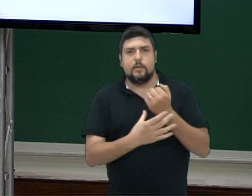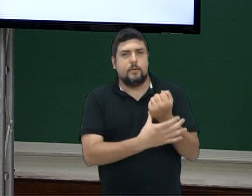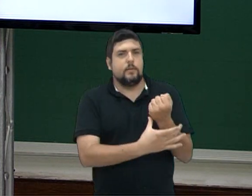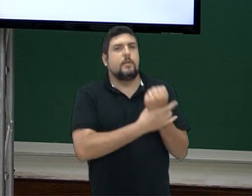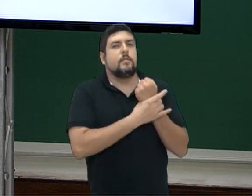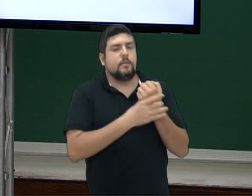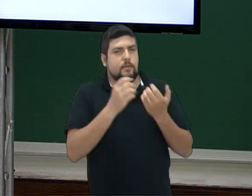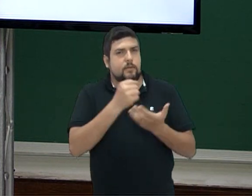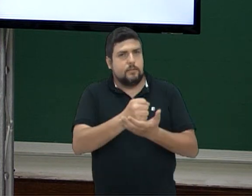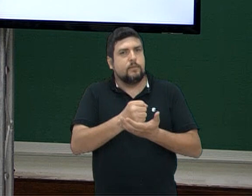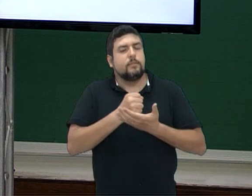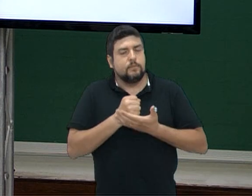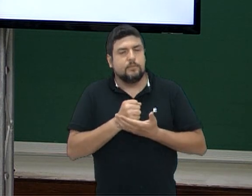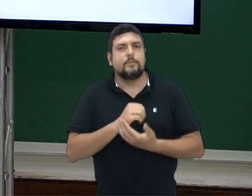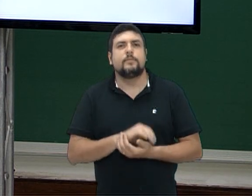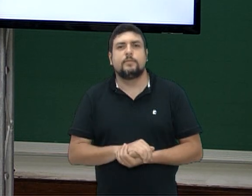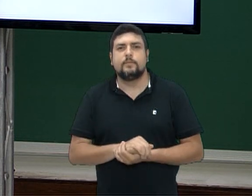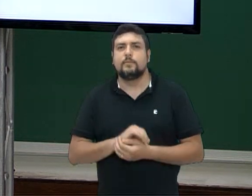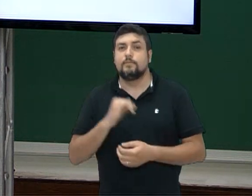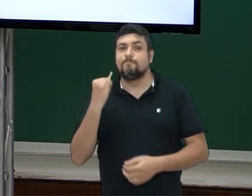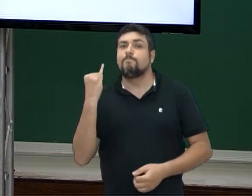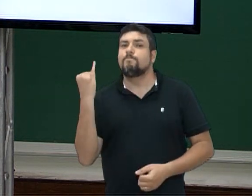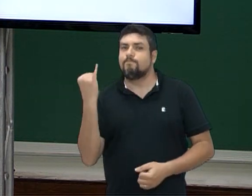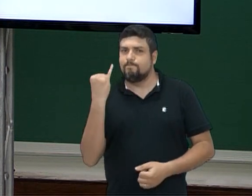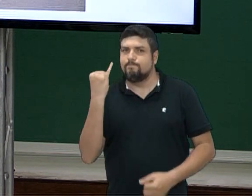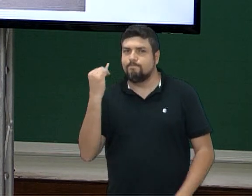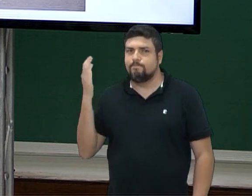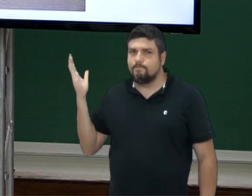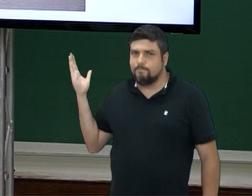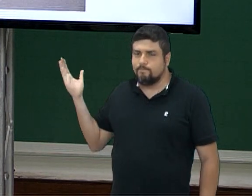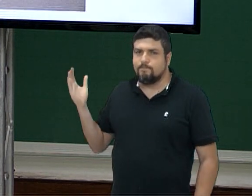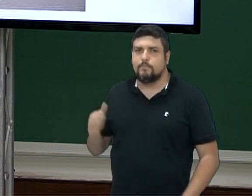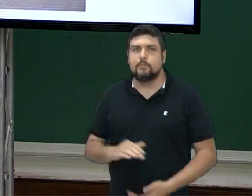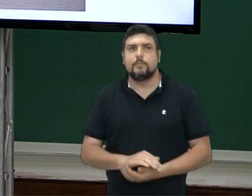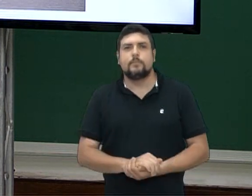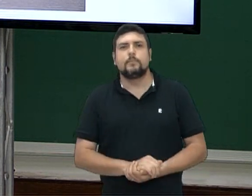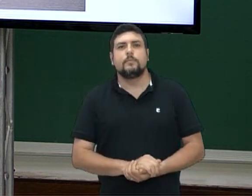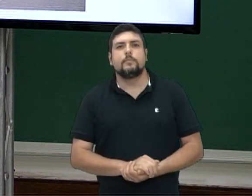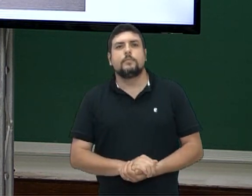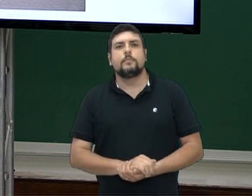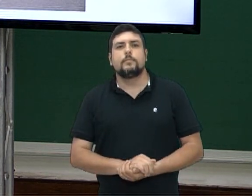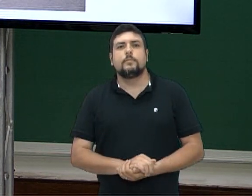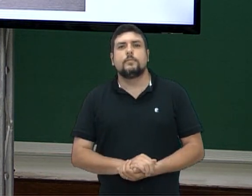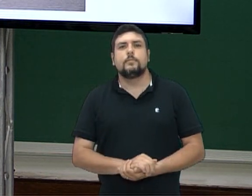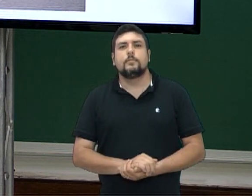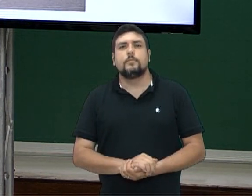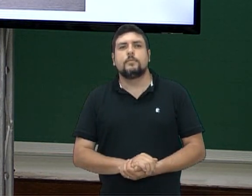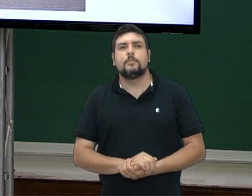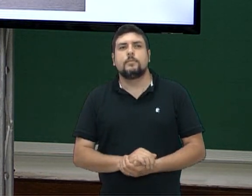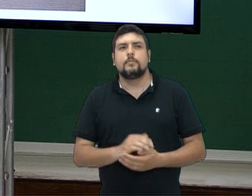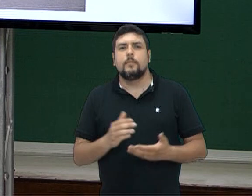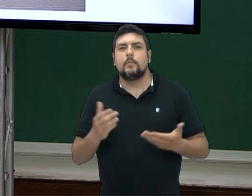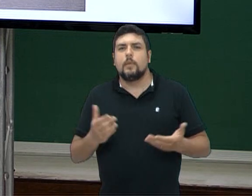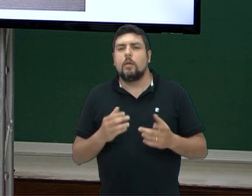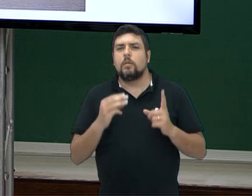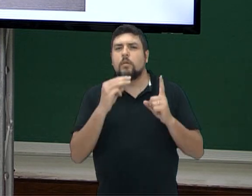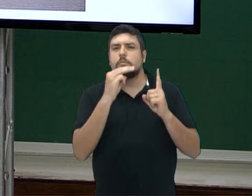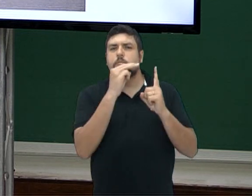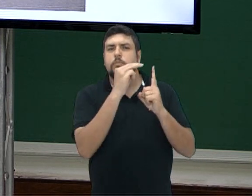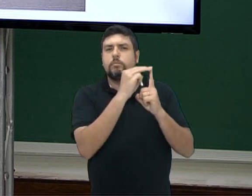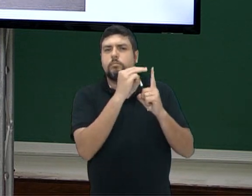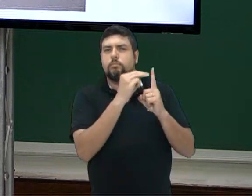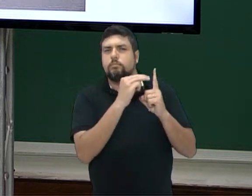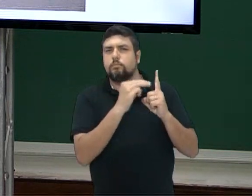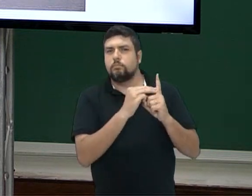né, esse praticante. Então, muito importante usar os equipamentos de segurança. Agora, nós vamos falar as modalidades. Lembra que tinha uma pergunta